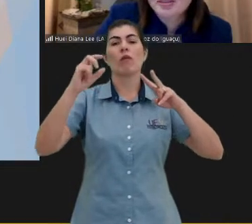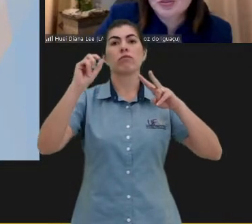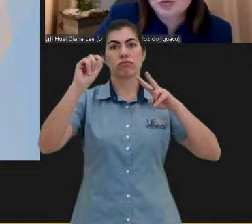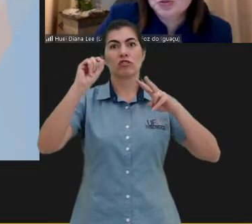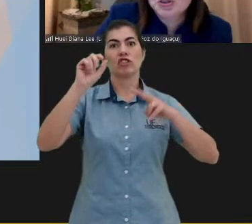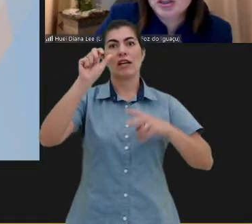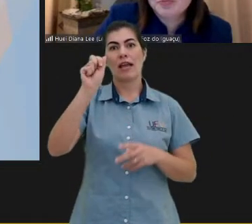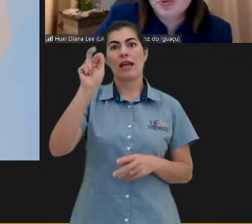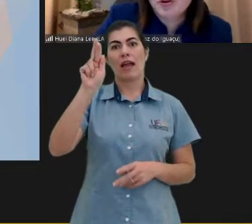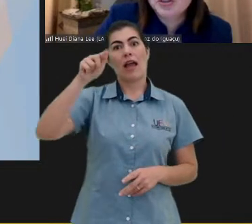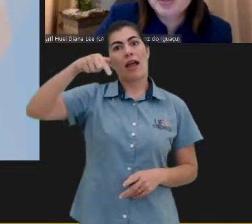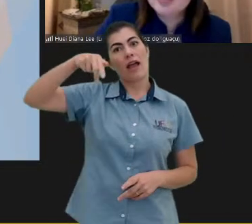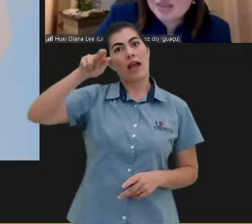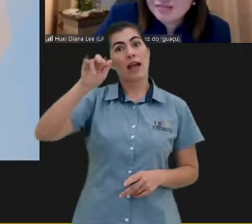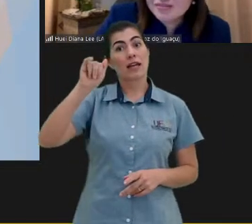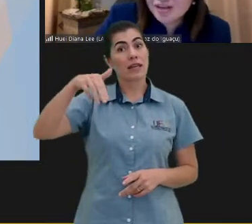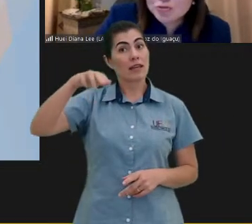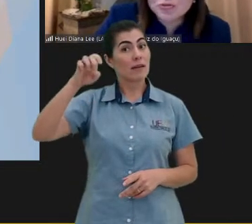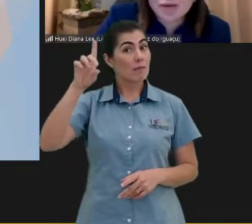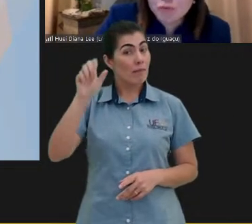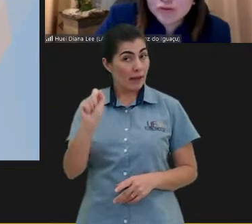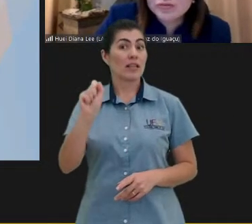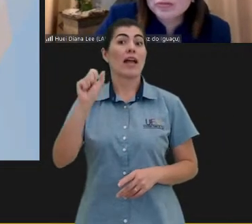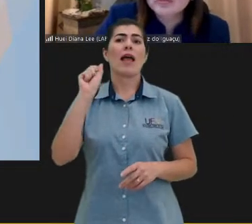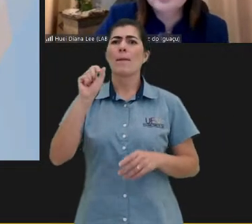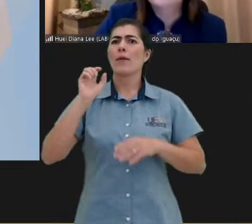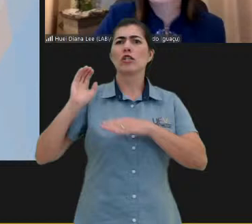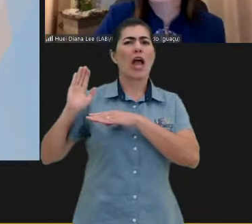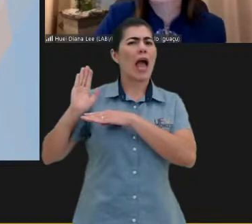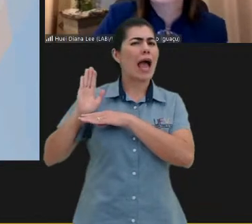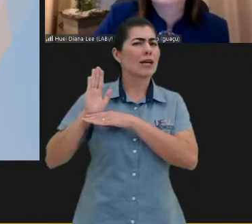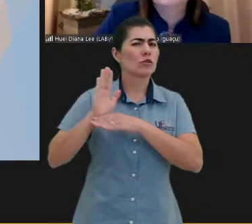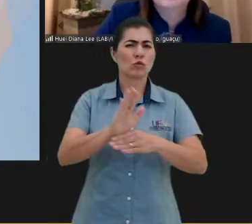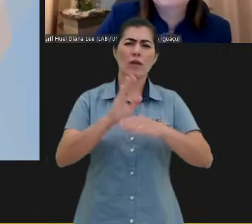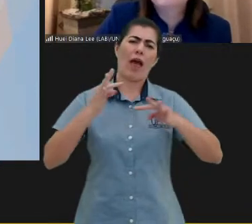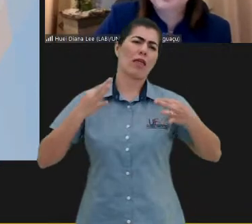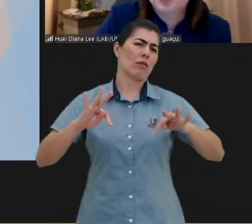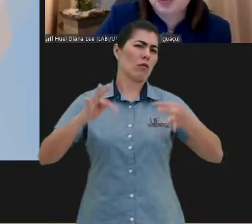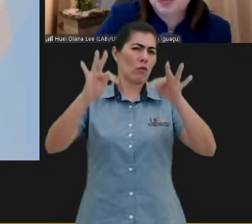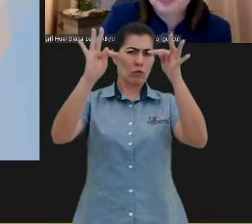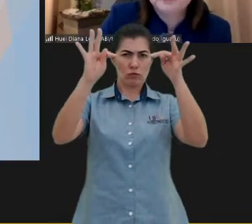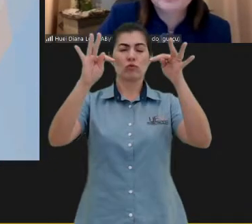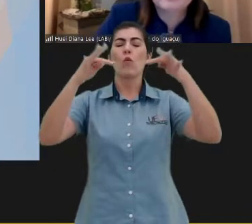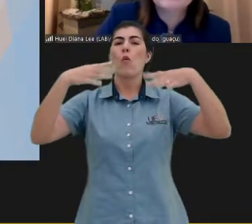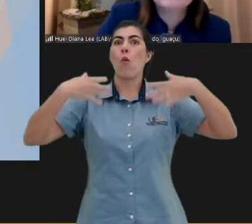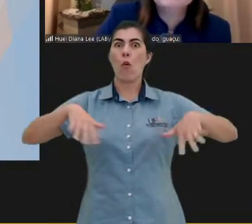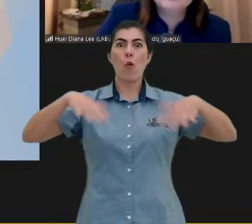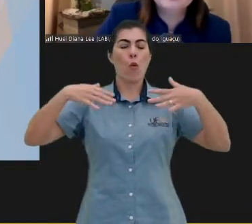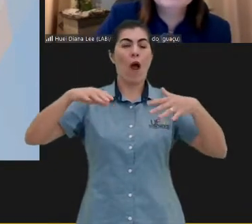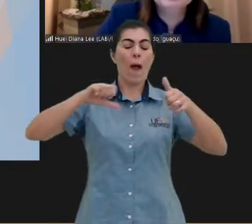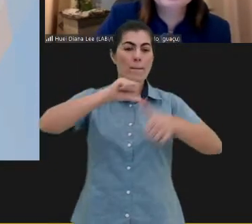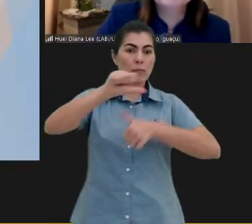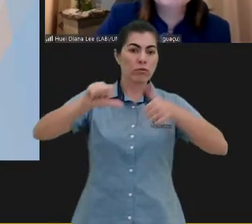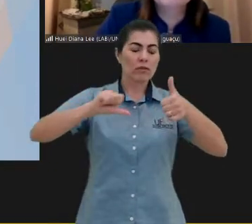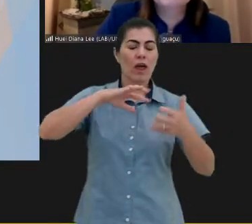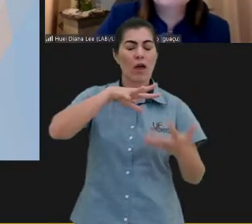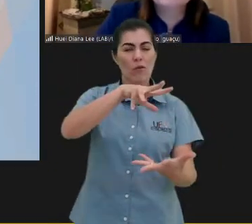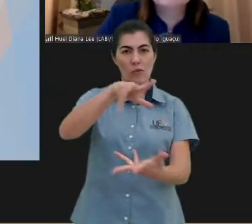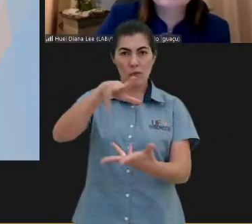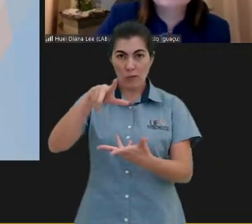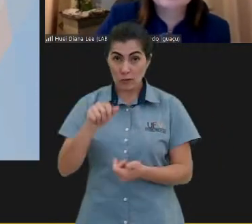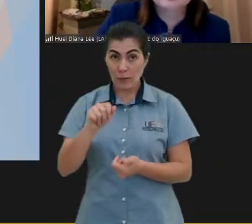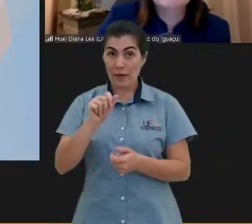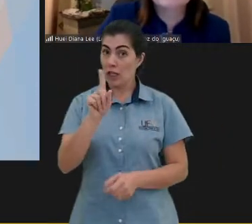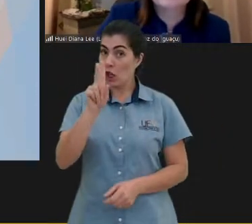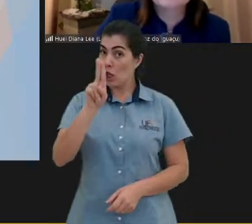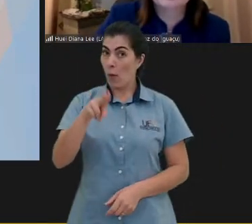Portanto, a tecnologia ela pode sim ajudar muito a mover o mundo. Mas eu acho que a gente não pode